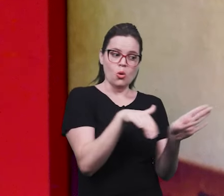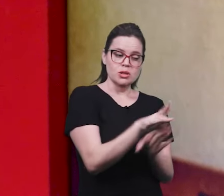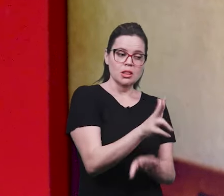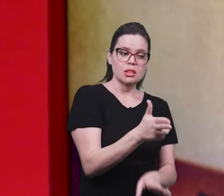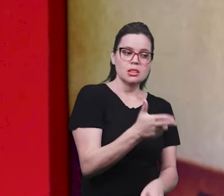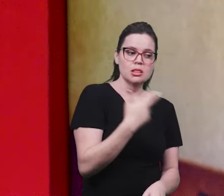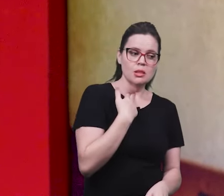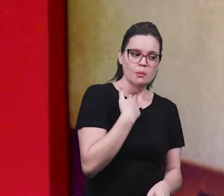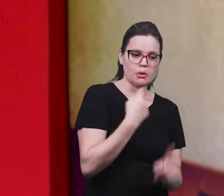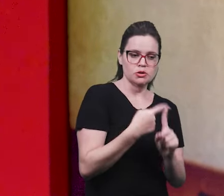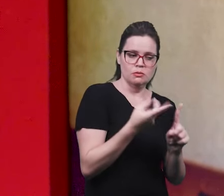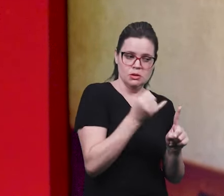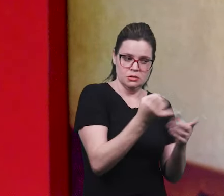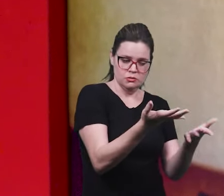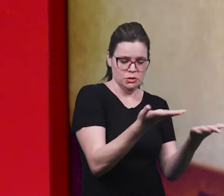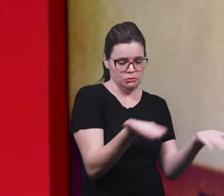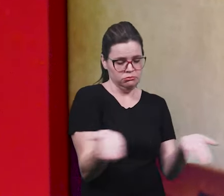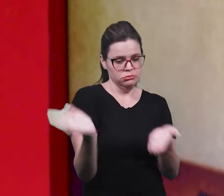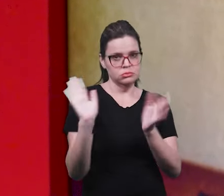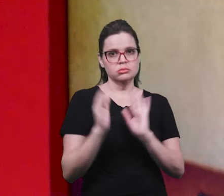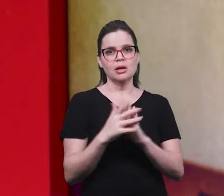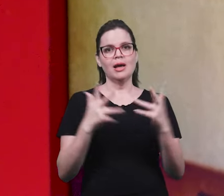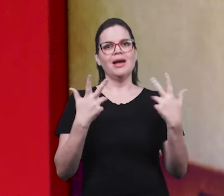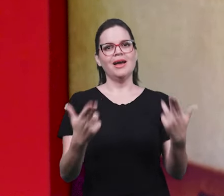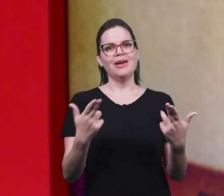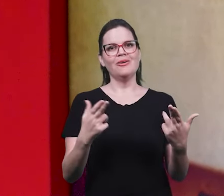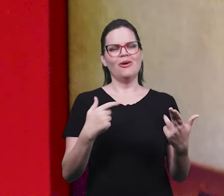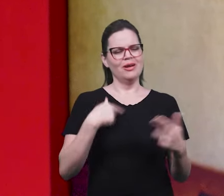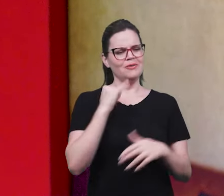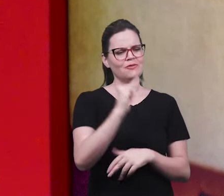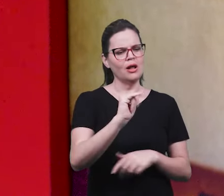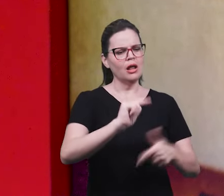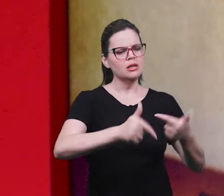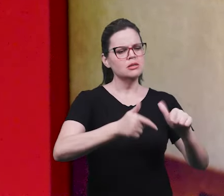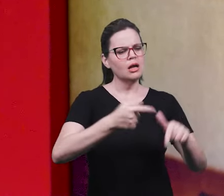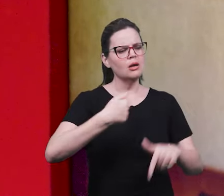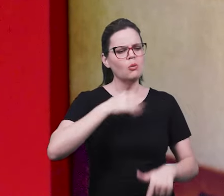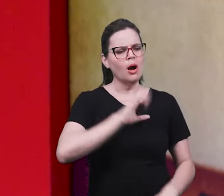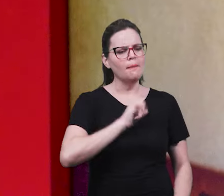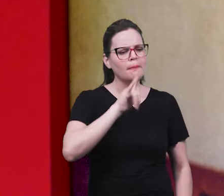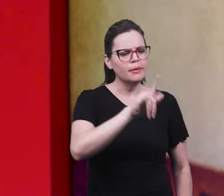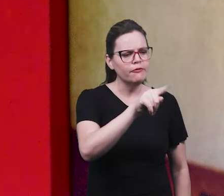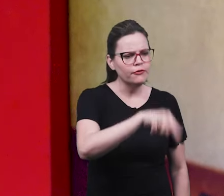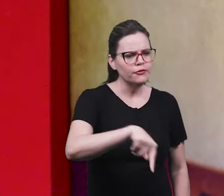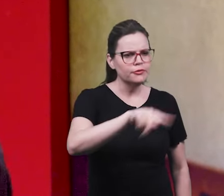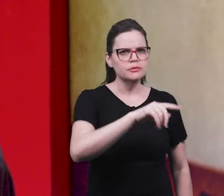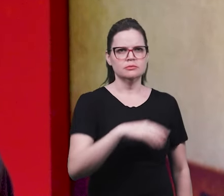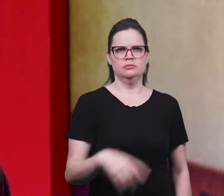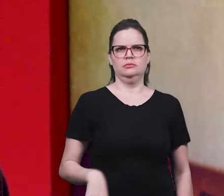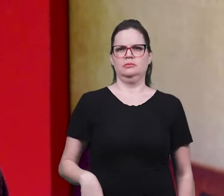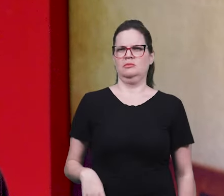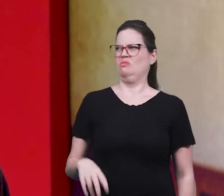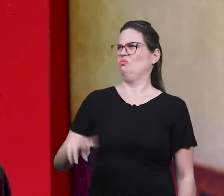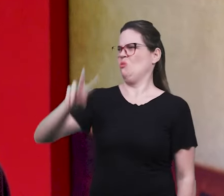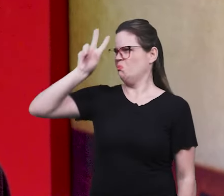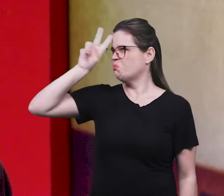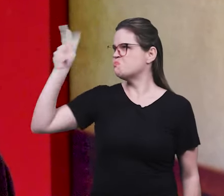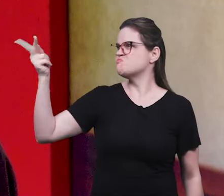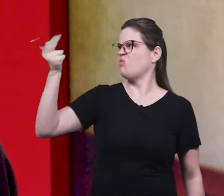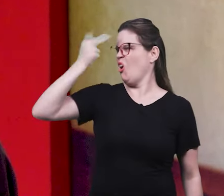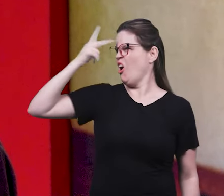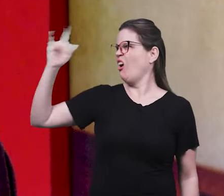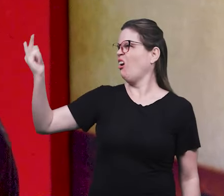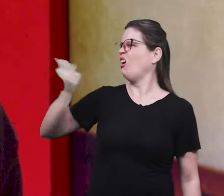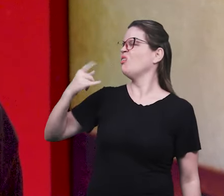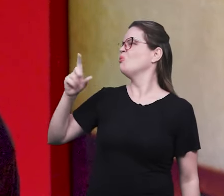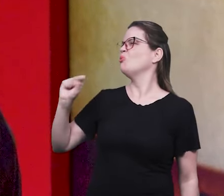Israel, eu os amei. E eles perguntaram: em que nos amastes? Israel se rebelava contra Deus, querendo fazer